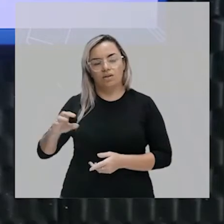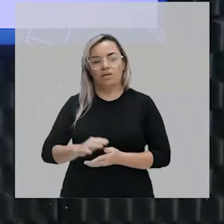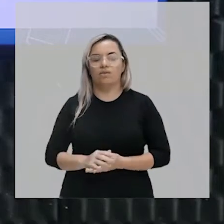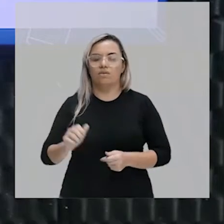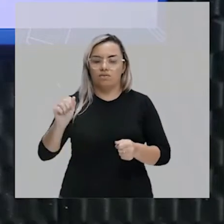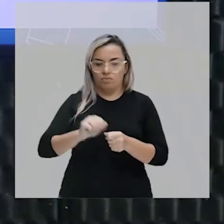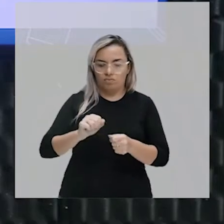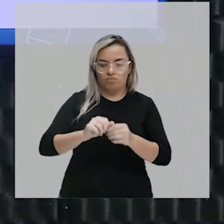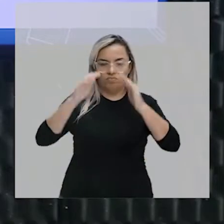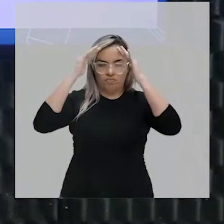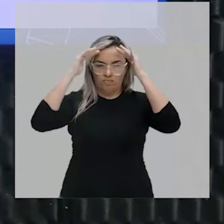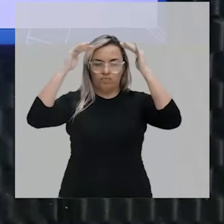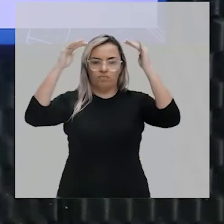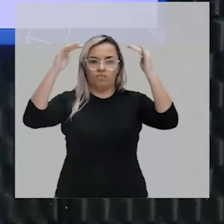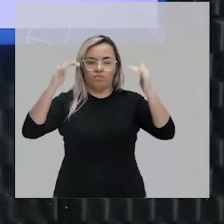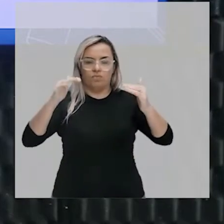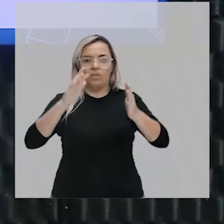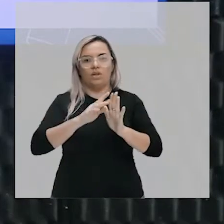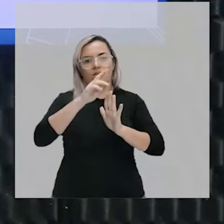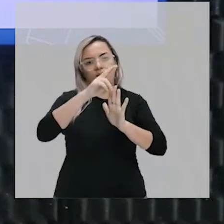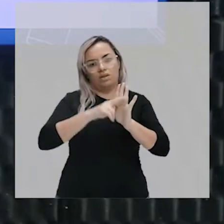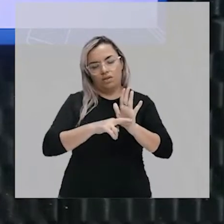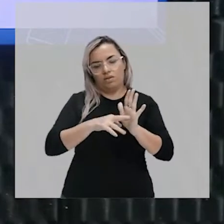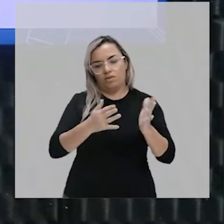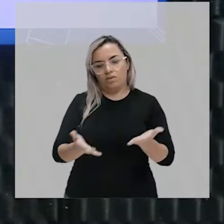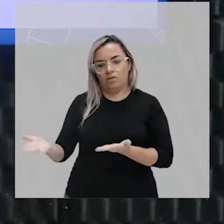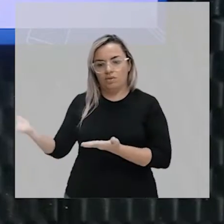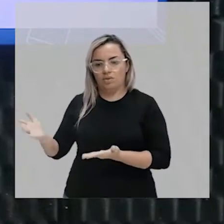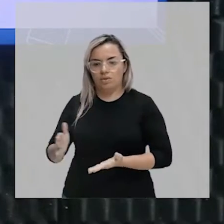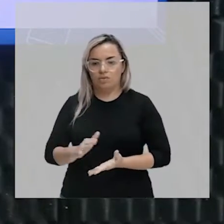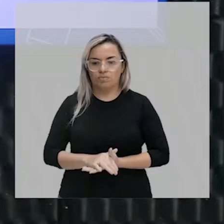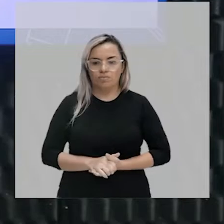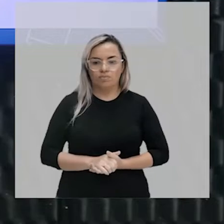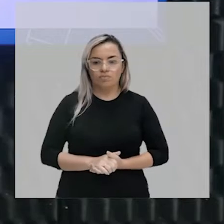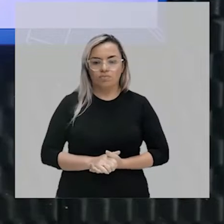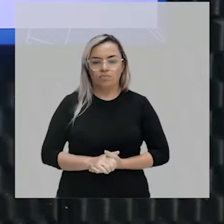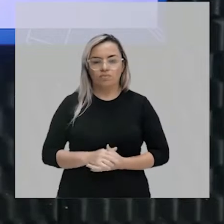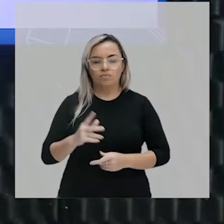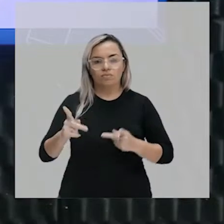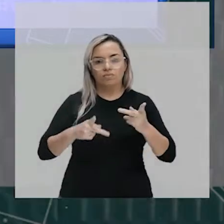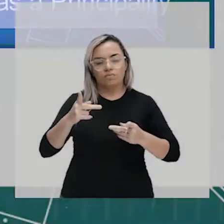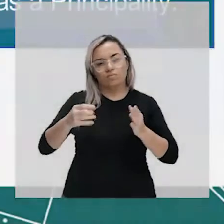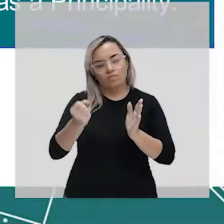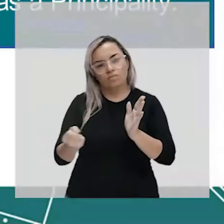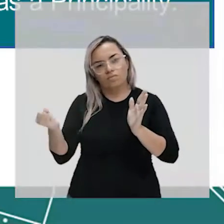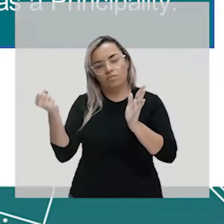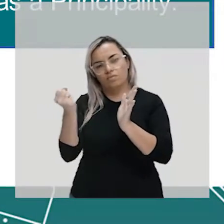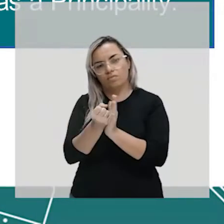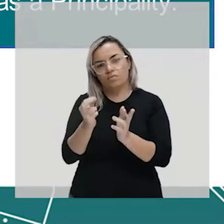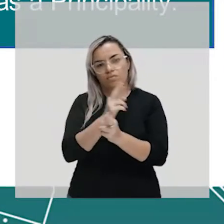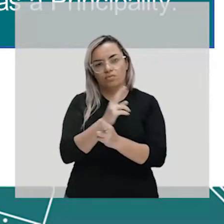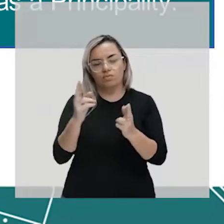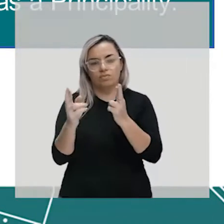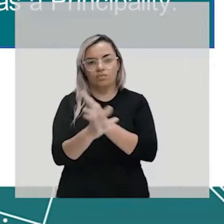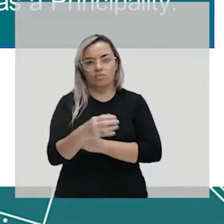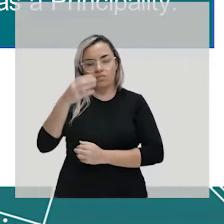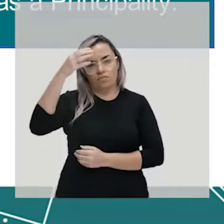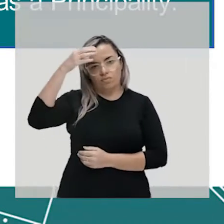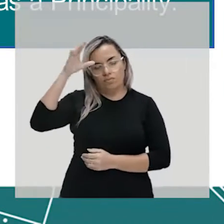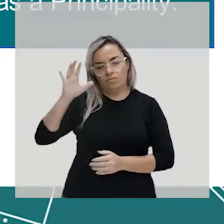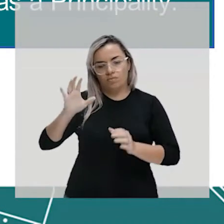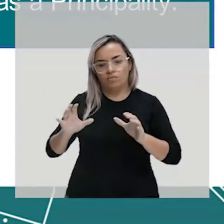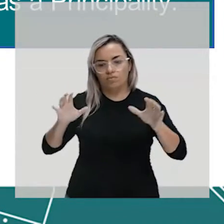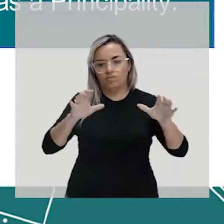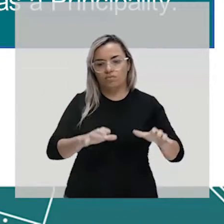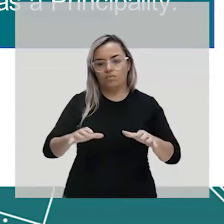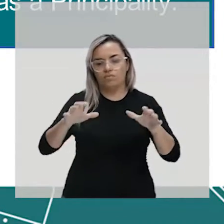relação a isso tem um respeito muito grande falando dos símbolos né coisas que são associadas à cultura do Reino